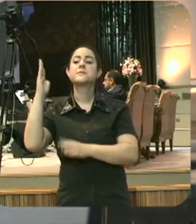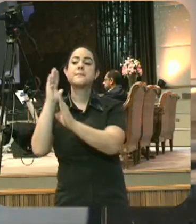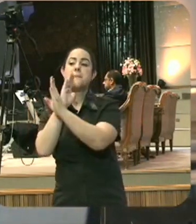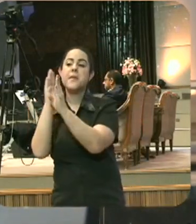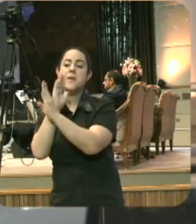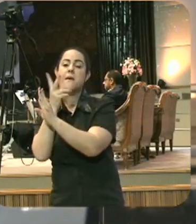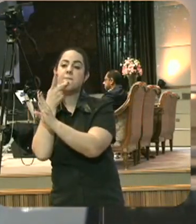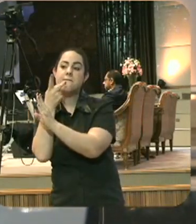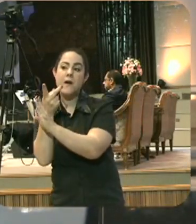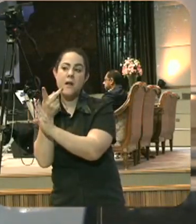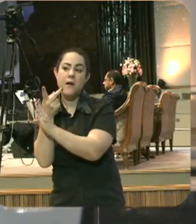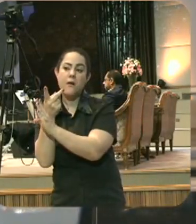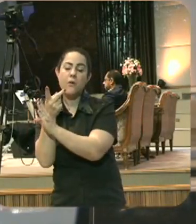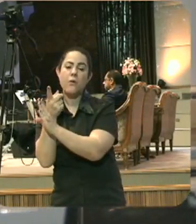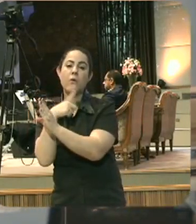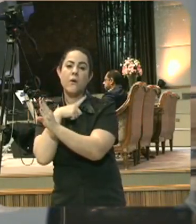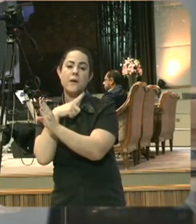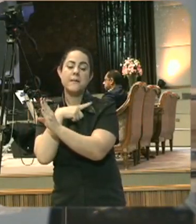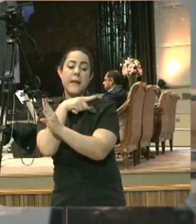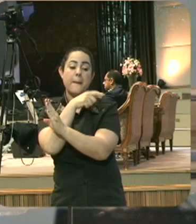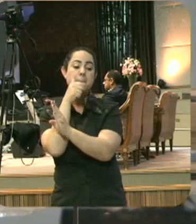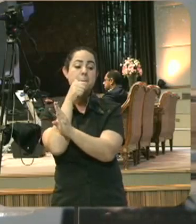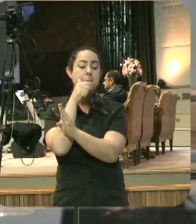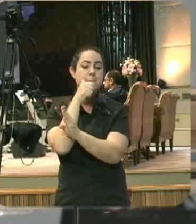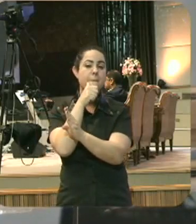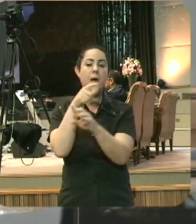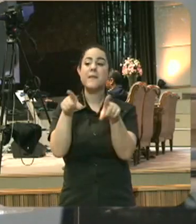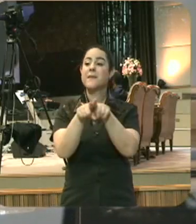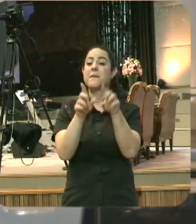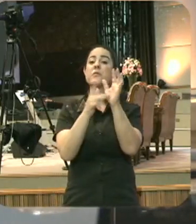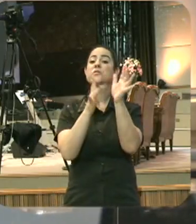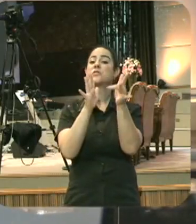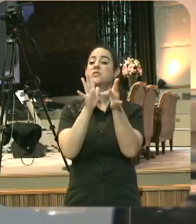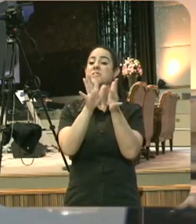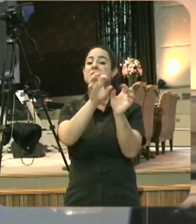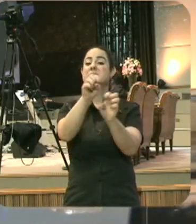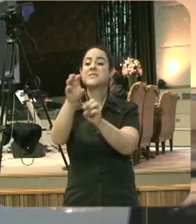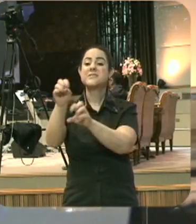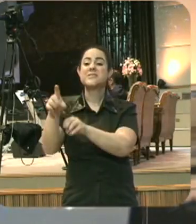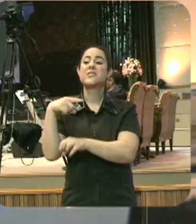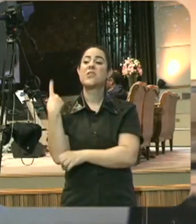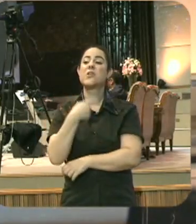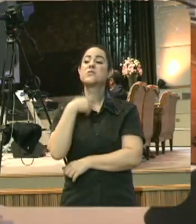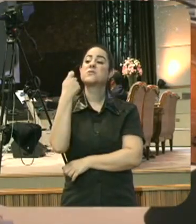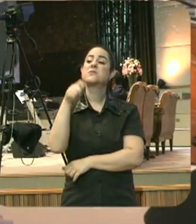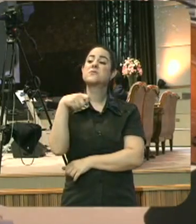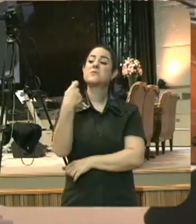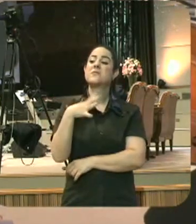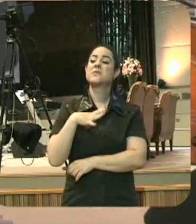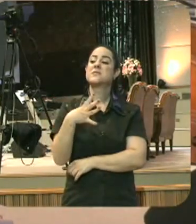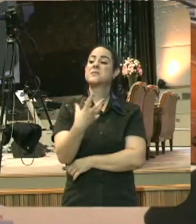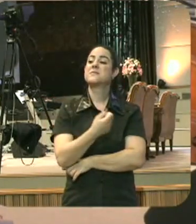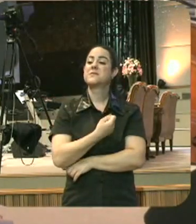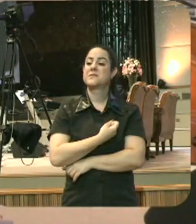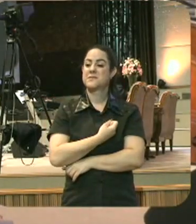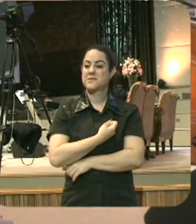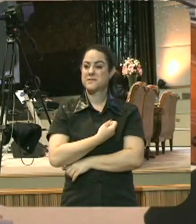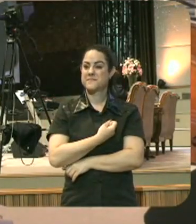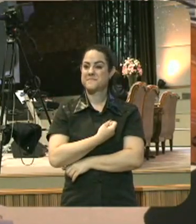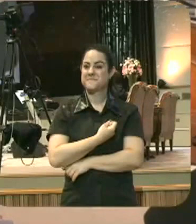espias falaram para aquela mulher e o que Jesus ensinou para a gente sobre salvação.